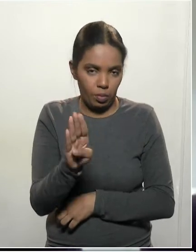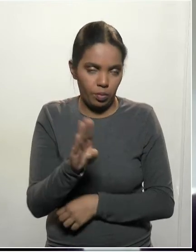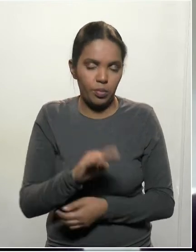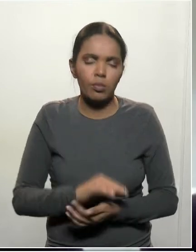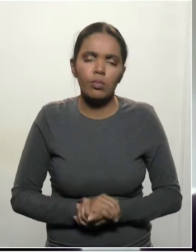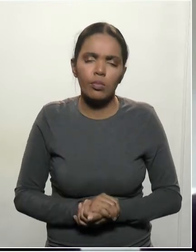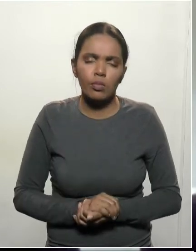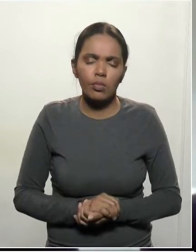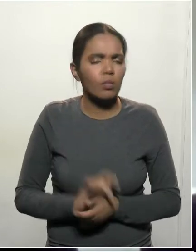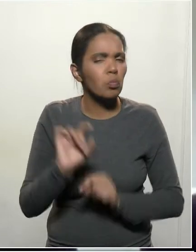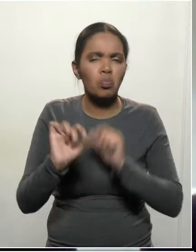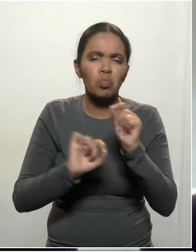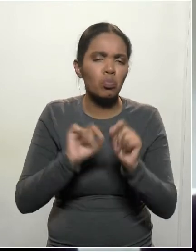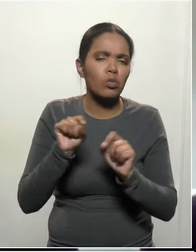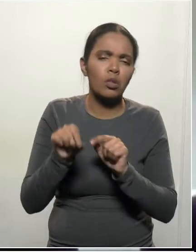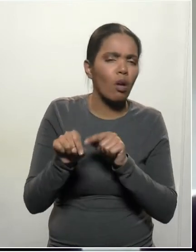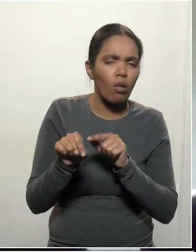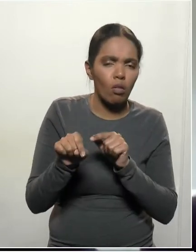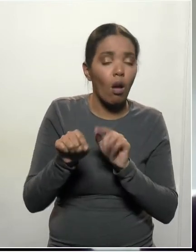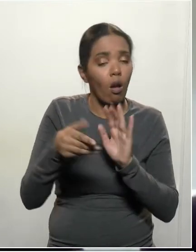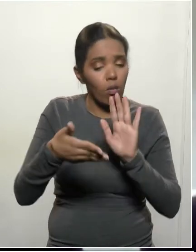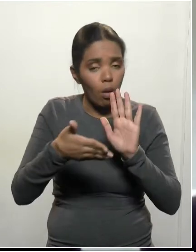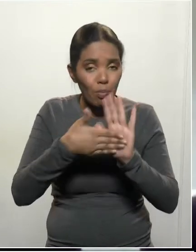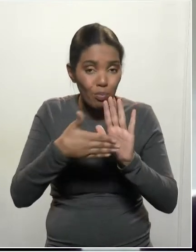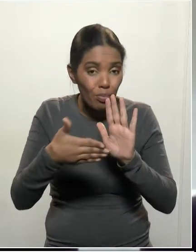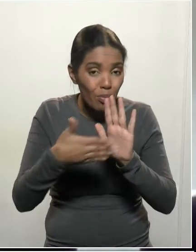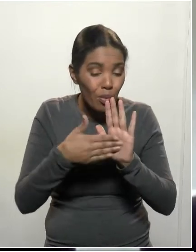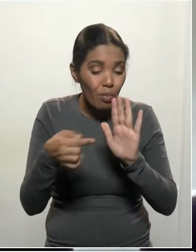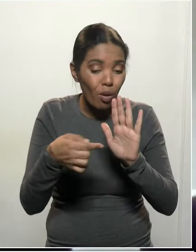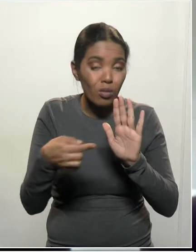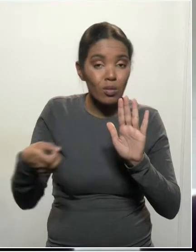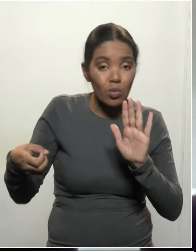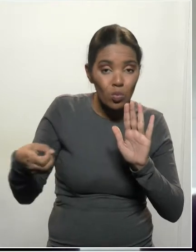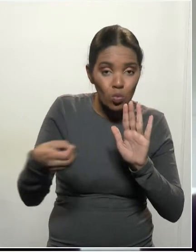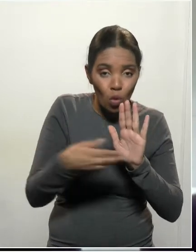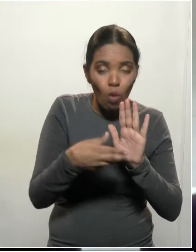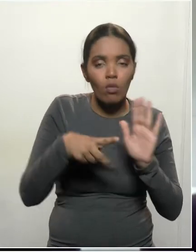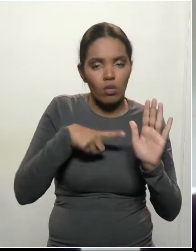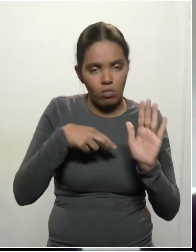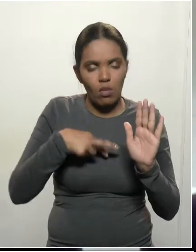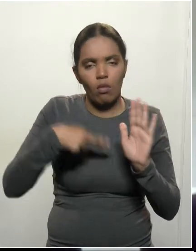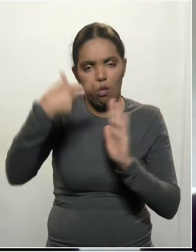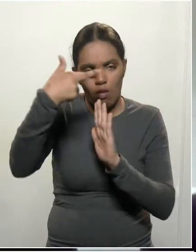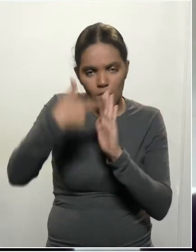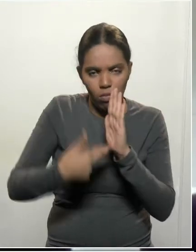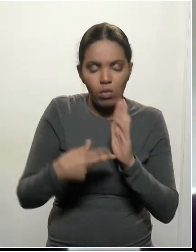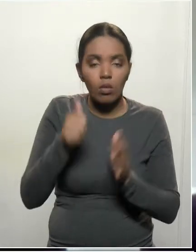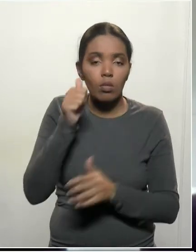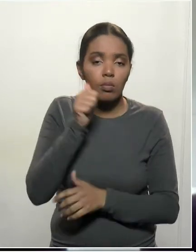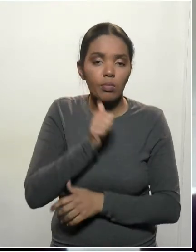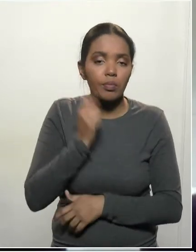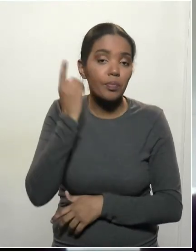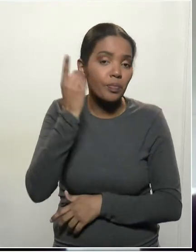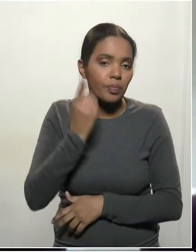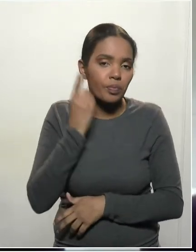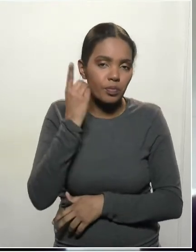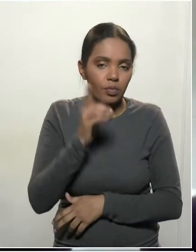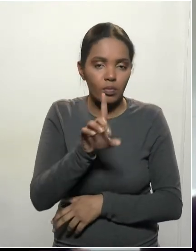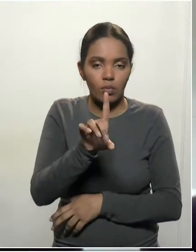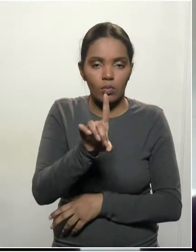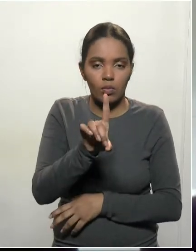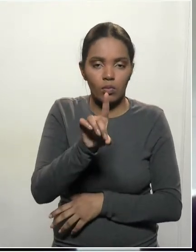proposta que está sendo relatada pela deputada Dorinha. Deputada Dorinha é do